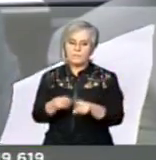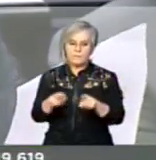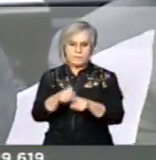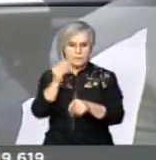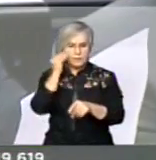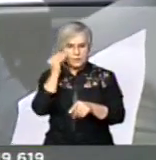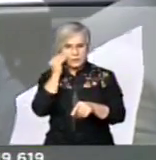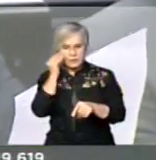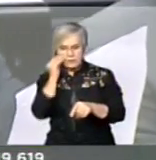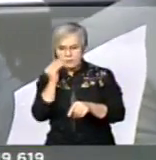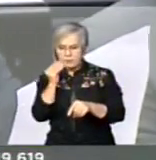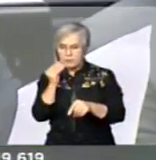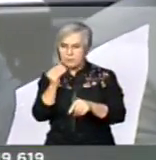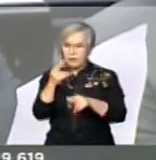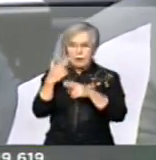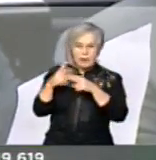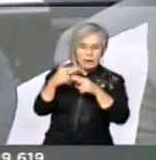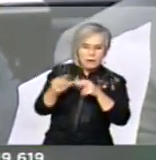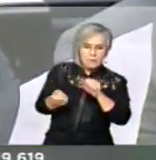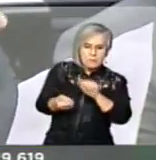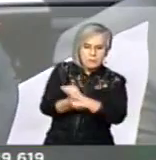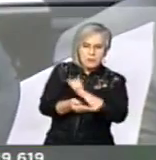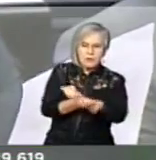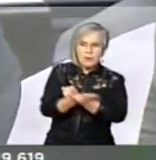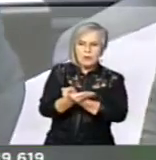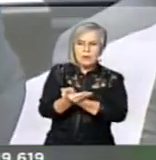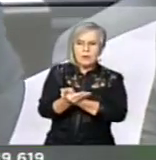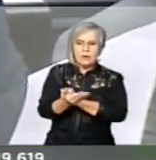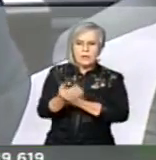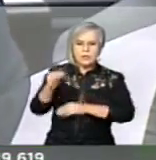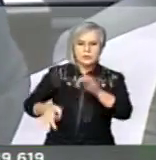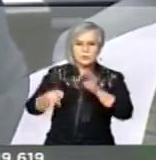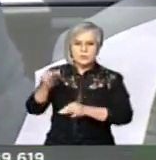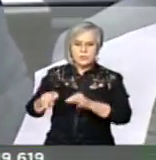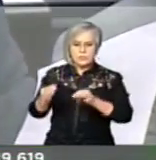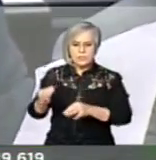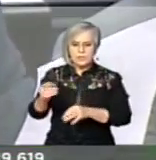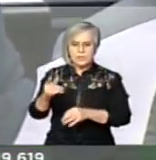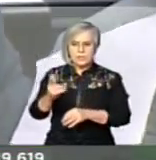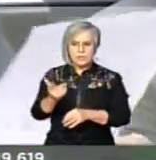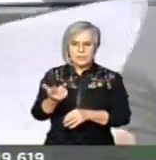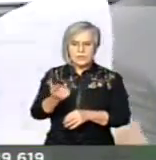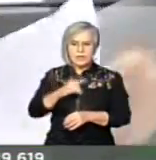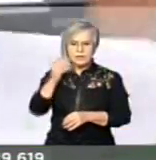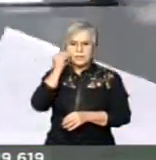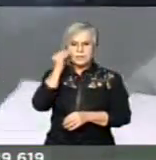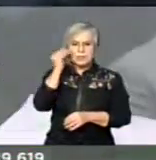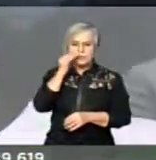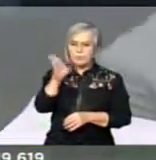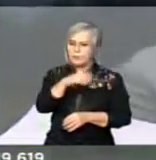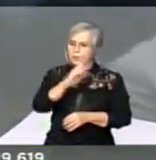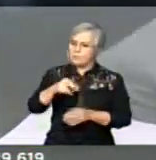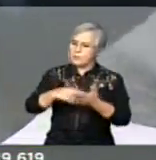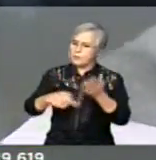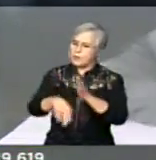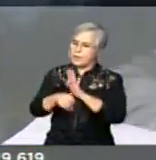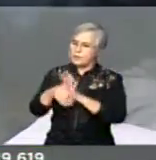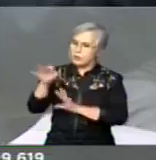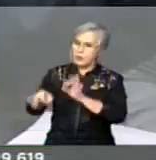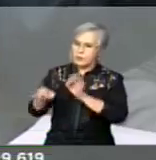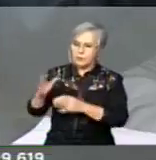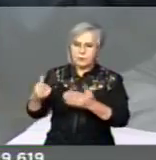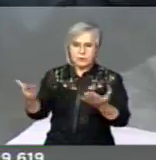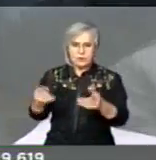drible na justiça que o Procurador-Geral da República está impedindo, com o seu relatório de ontem, dar ao